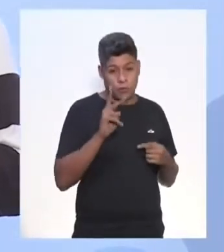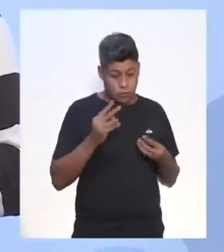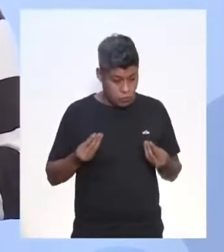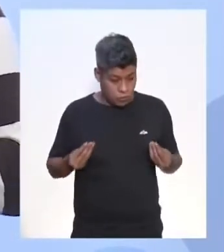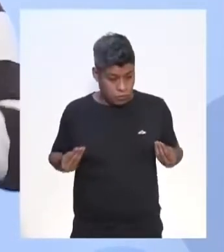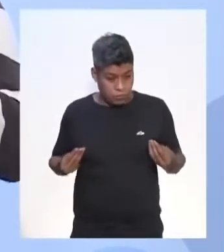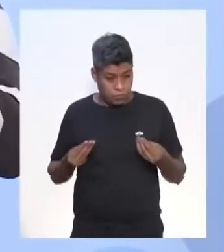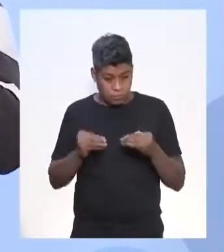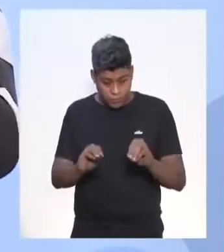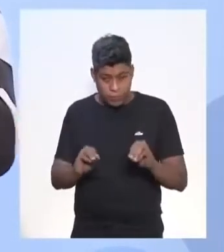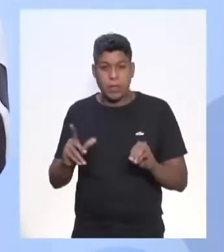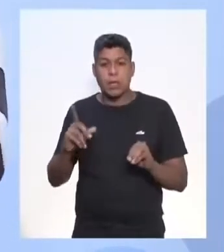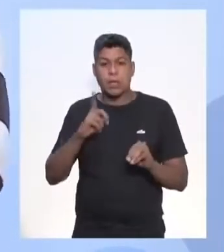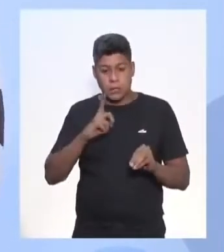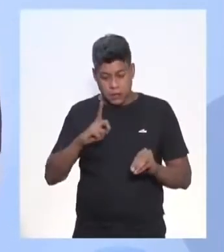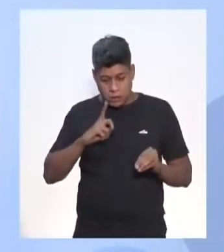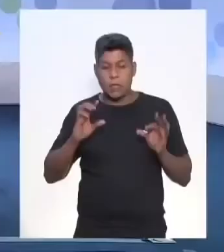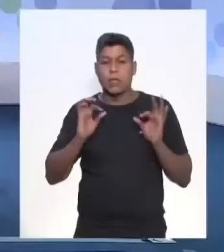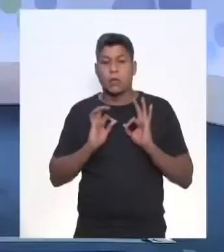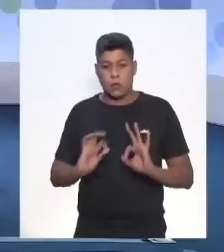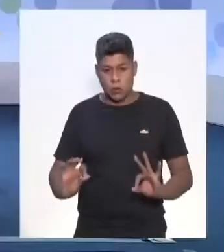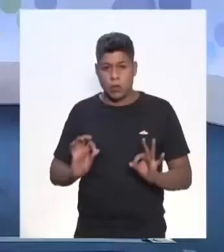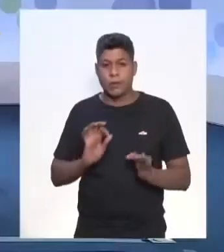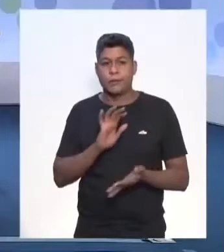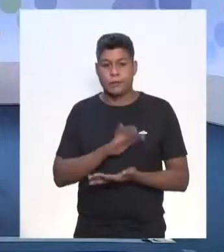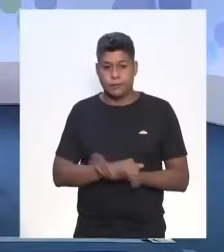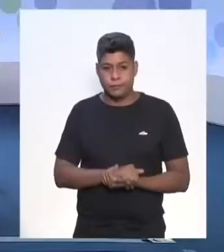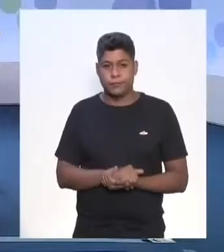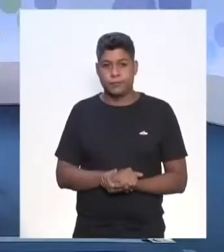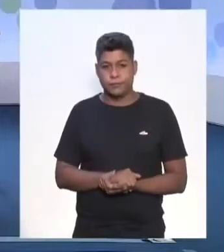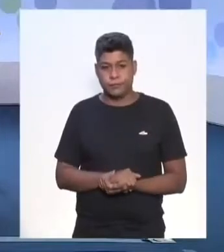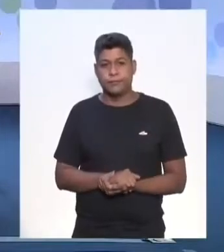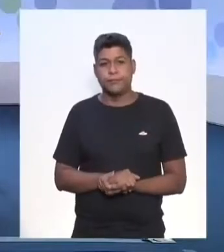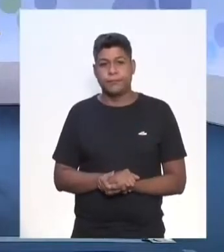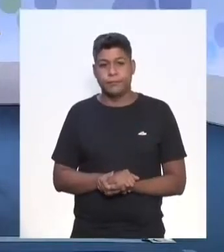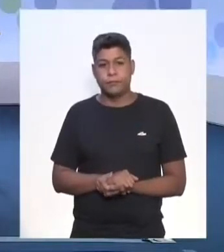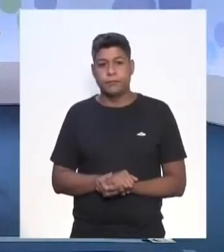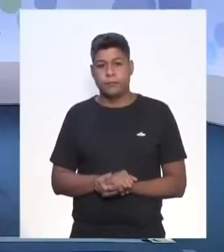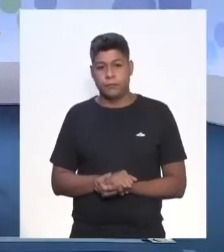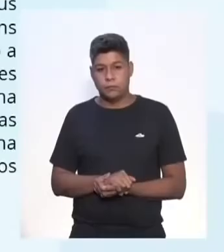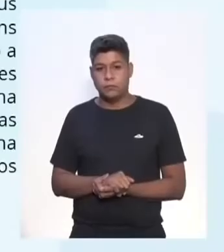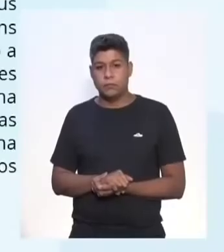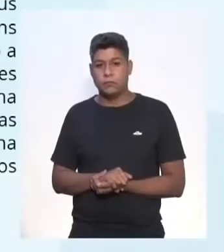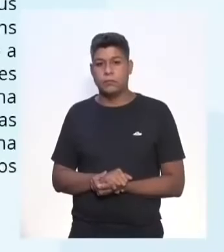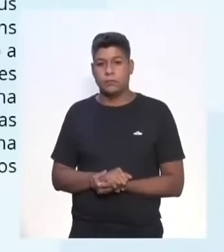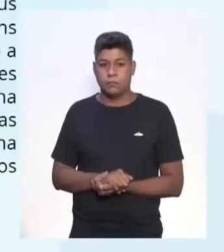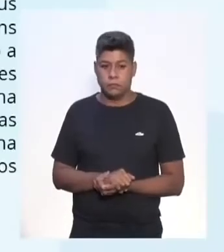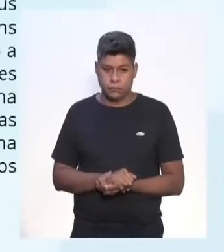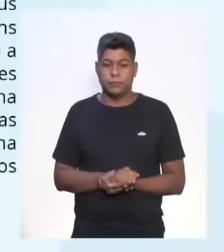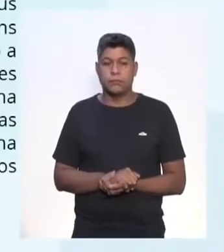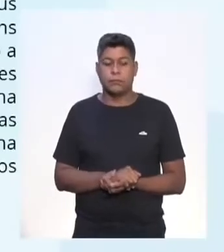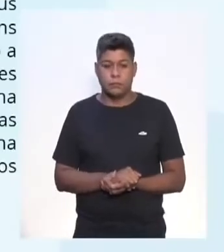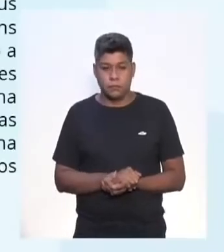colocando aqui no chat está correto. Isso mesmo, profs. Vamos lá. Próxima tela.